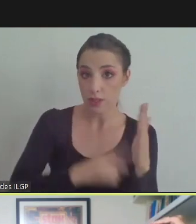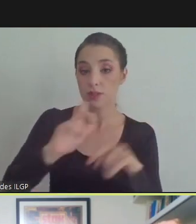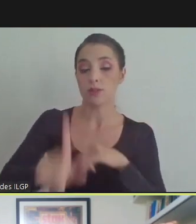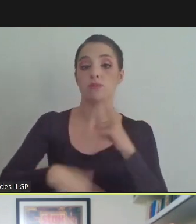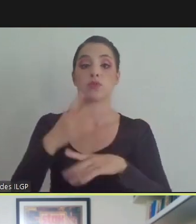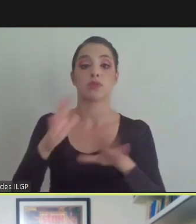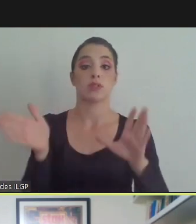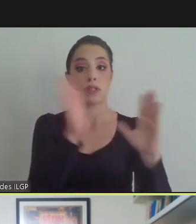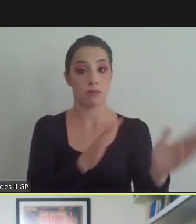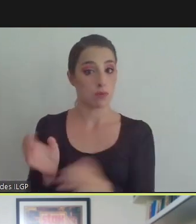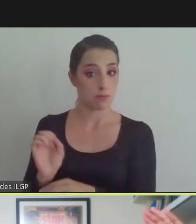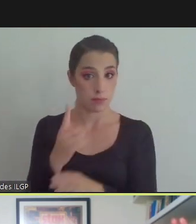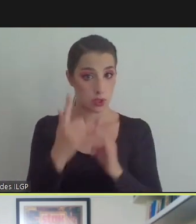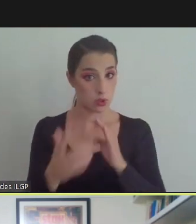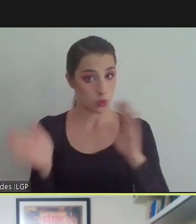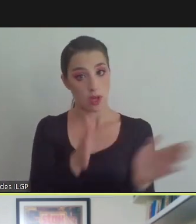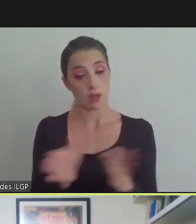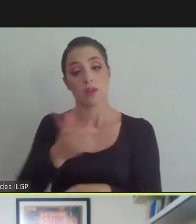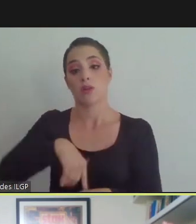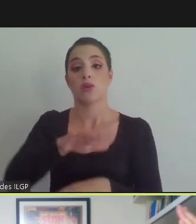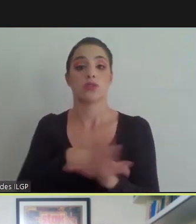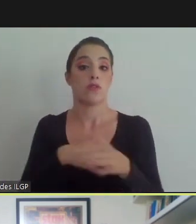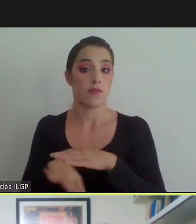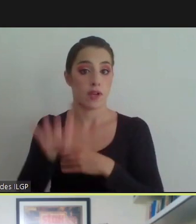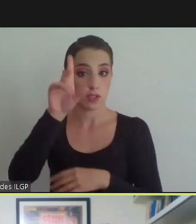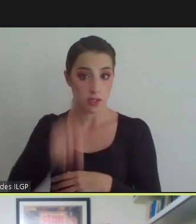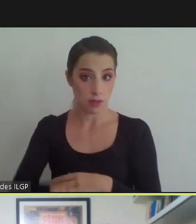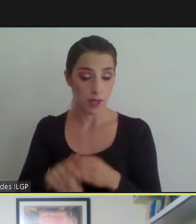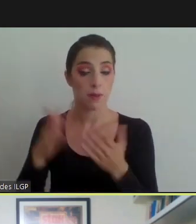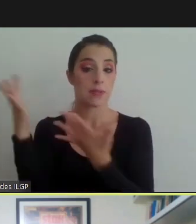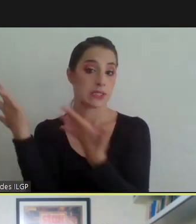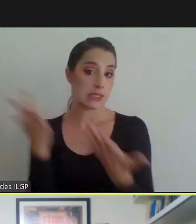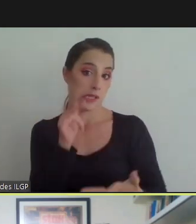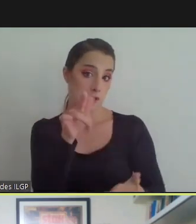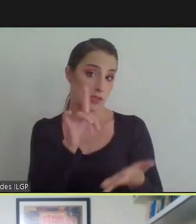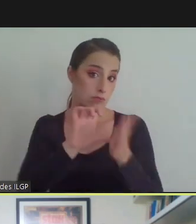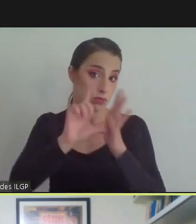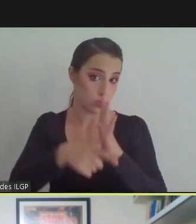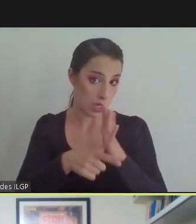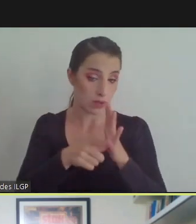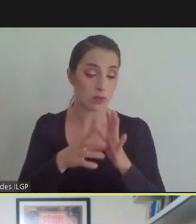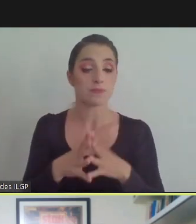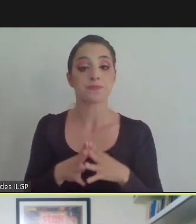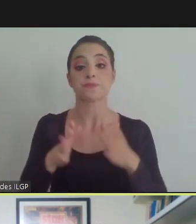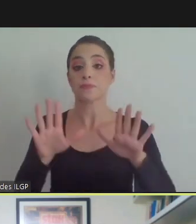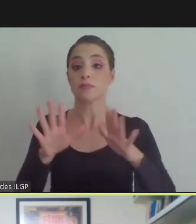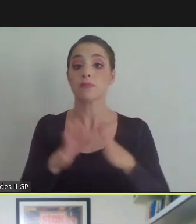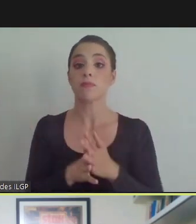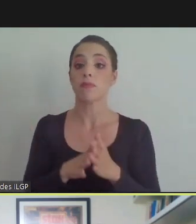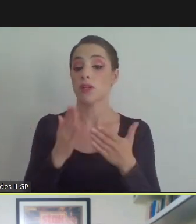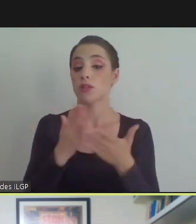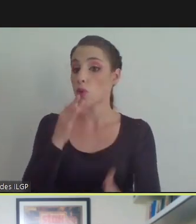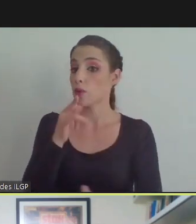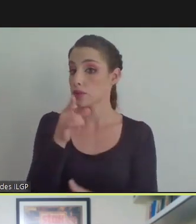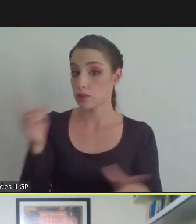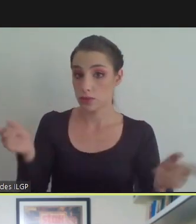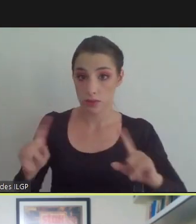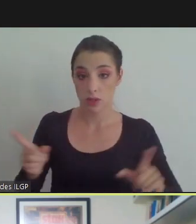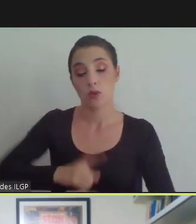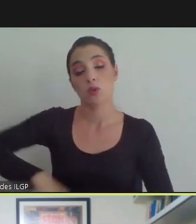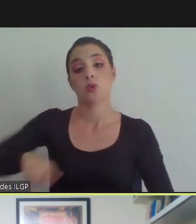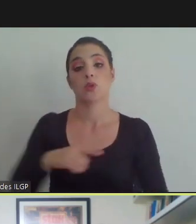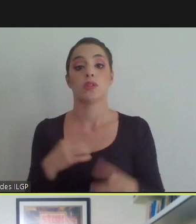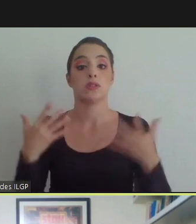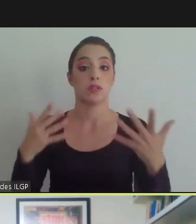gente fez também um momento em que eles tinham que apresentar esse seu projeto com um pitch, mas, além disso, a gente, agora, para